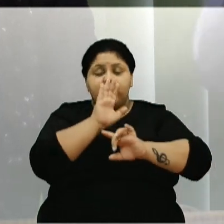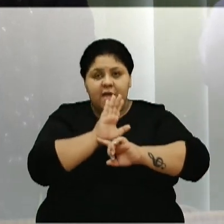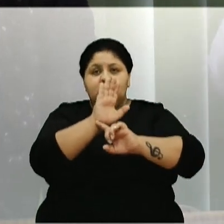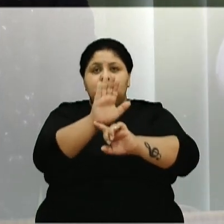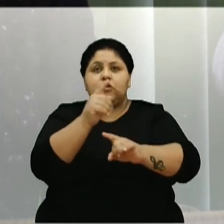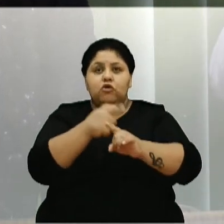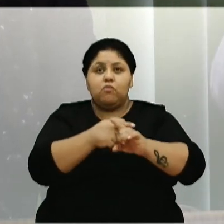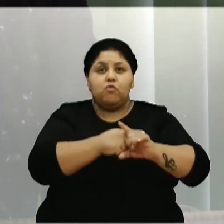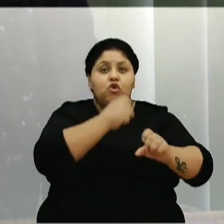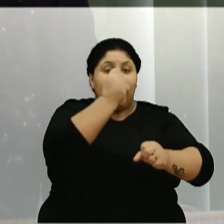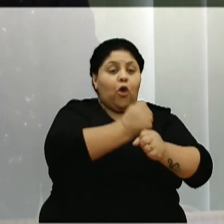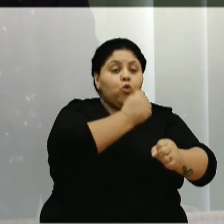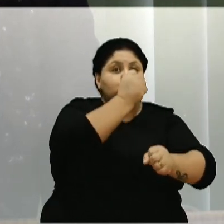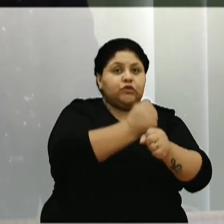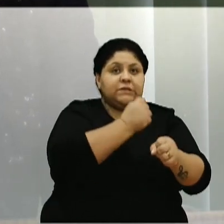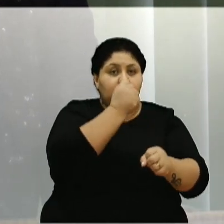porque a construção civil que está